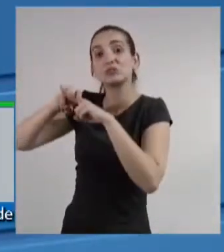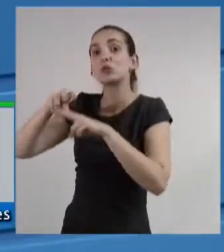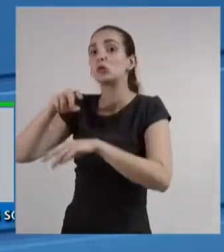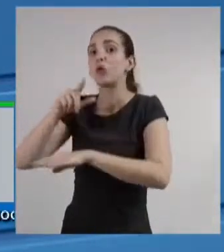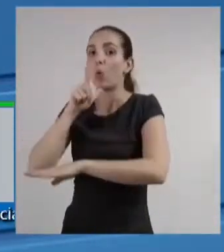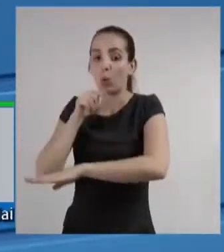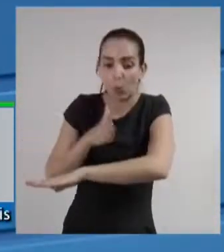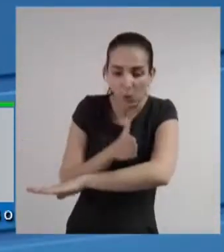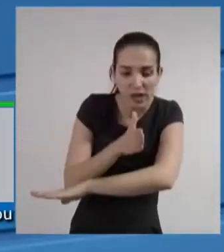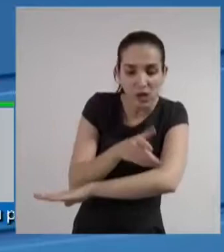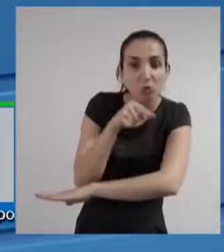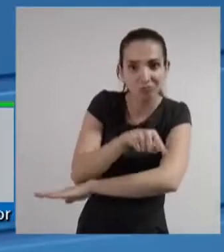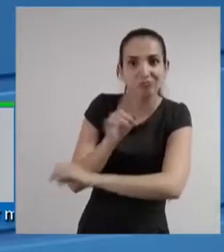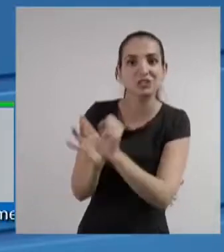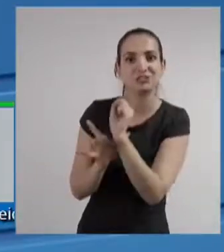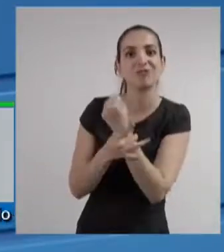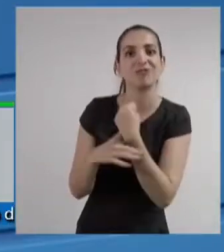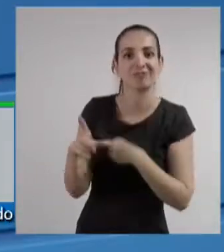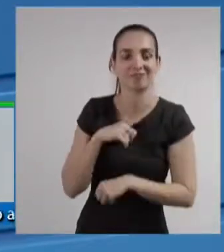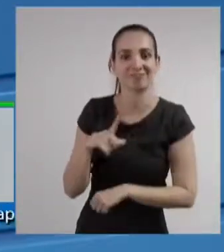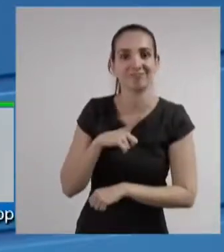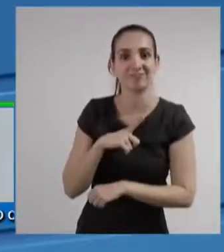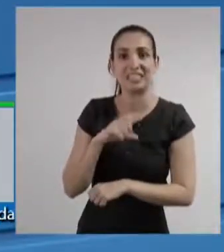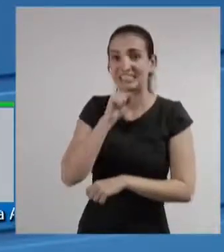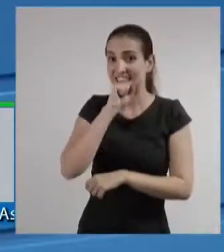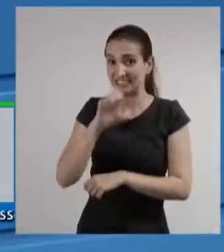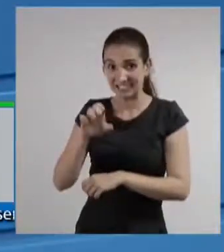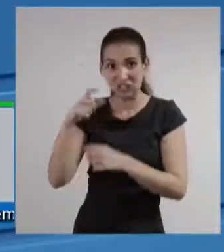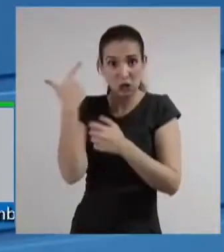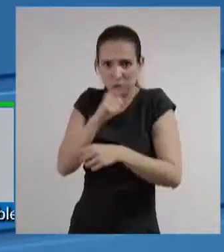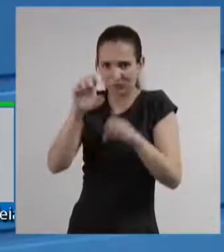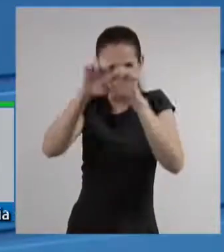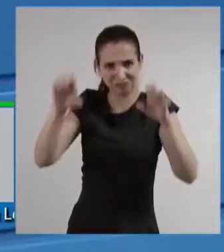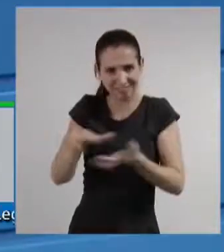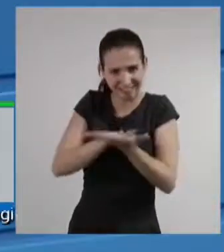Deputado Zé Teixeira, só para o senhor entender,